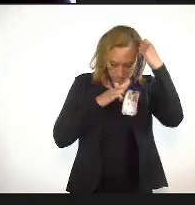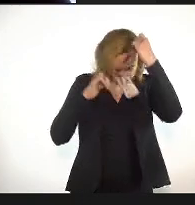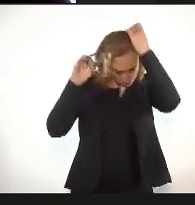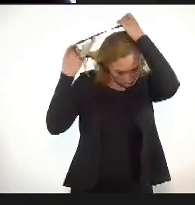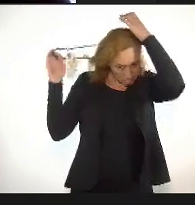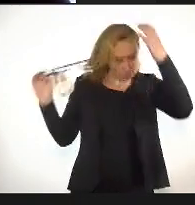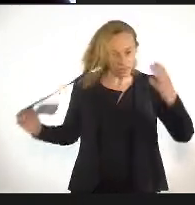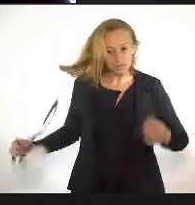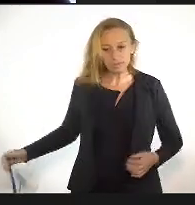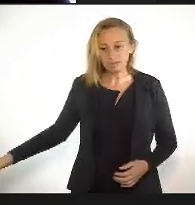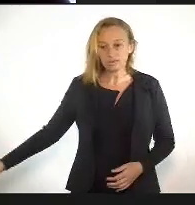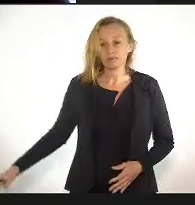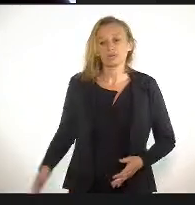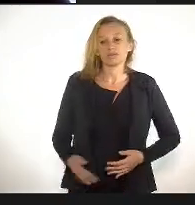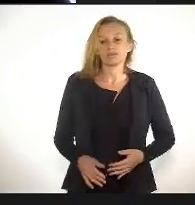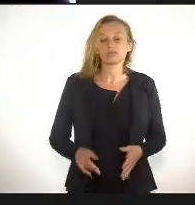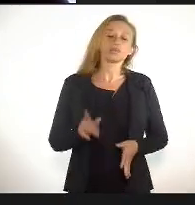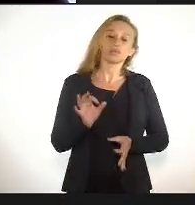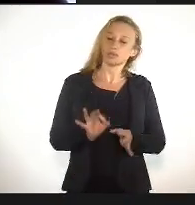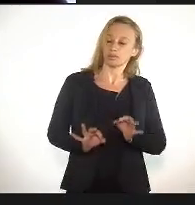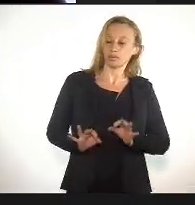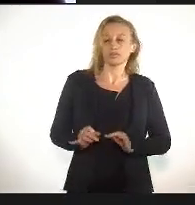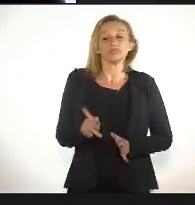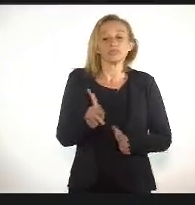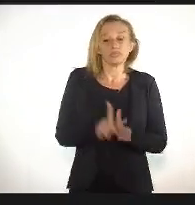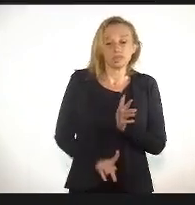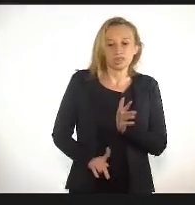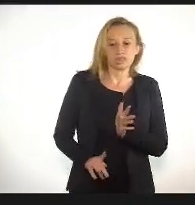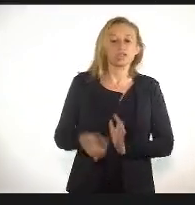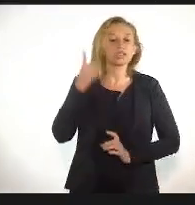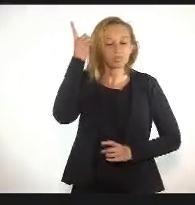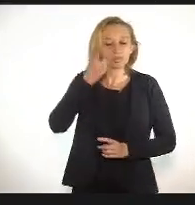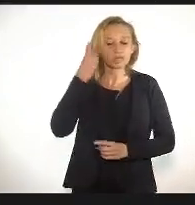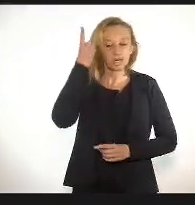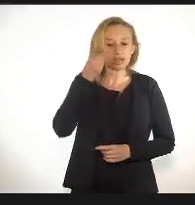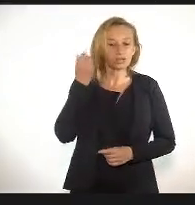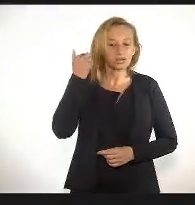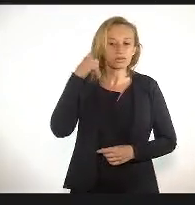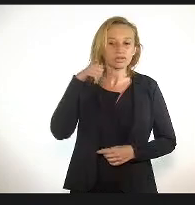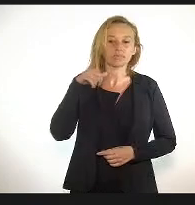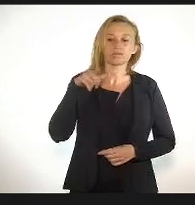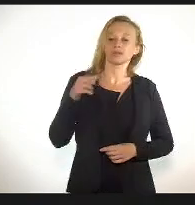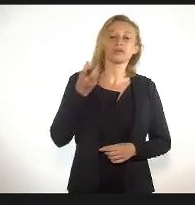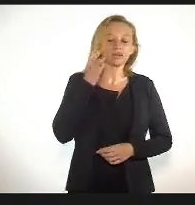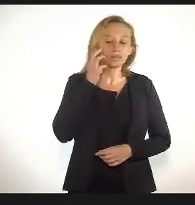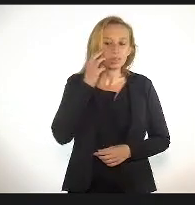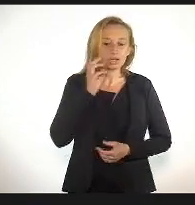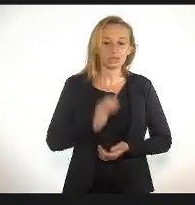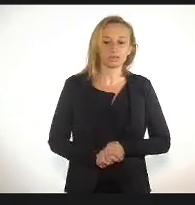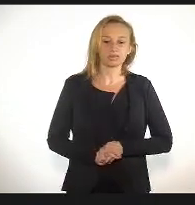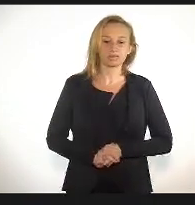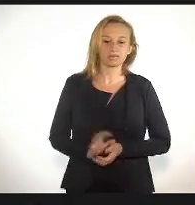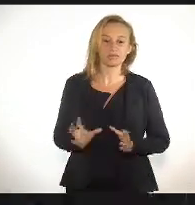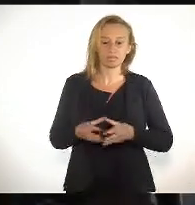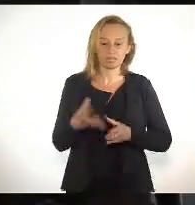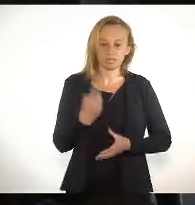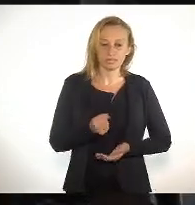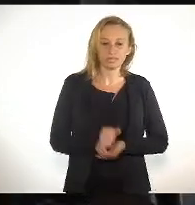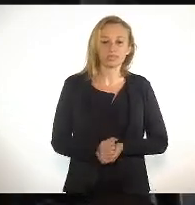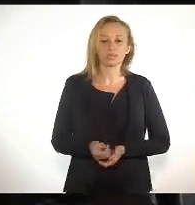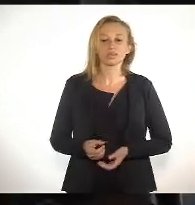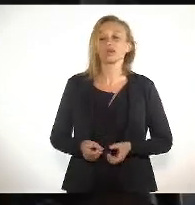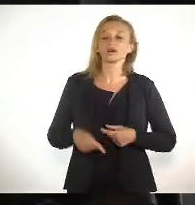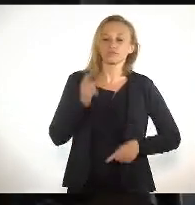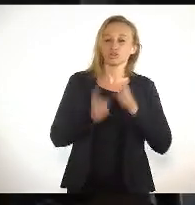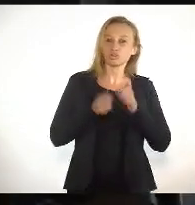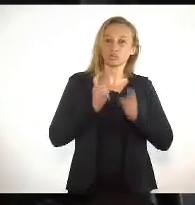deputado Valdec Carneiro e a comissão vota, da minha parte, favorável. Os pareceres emitidos